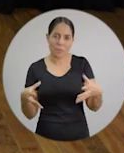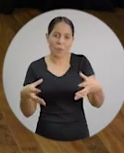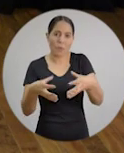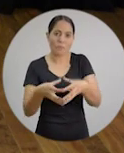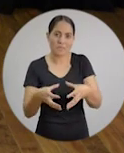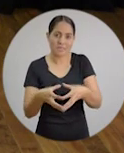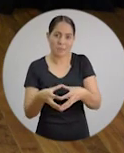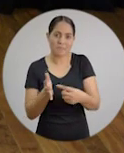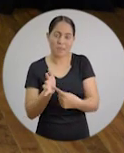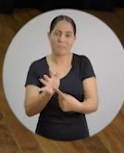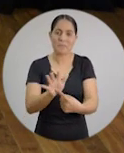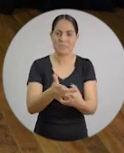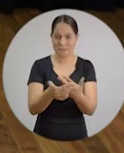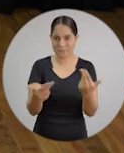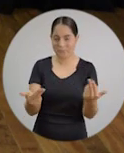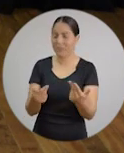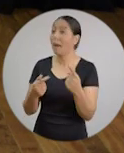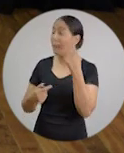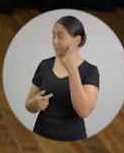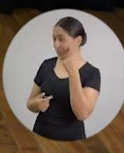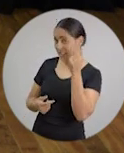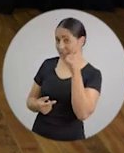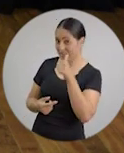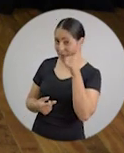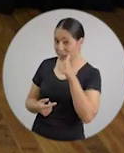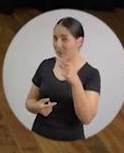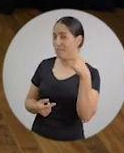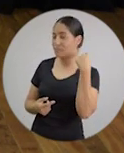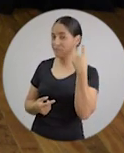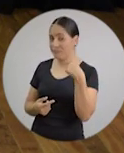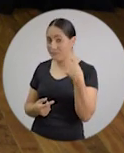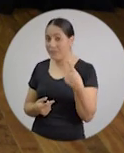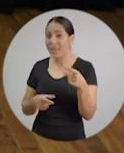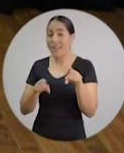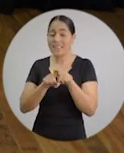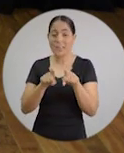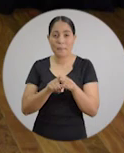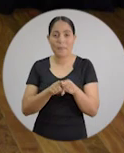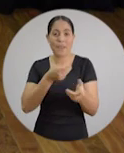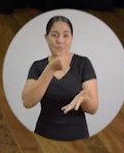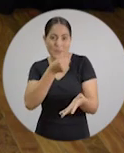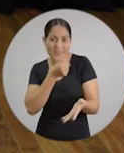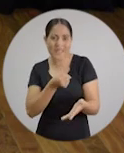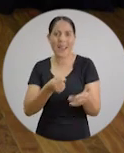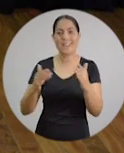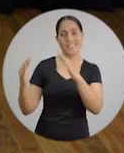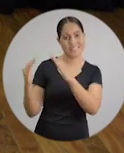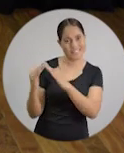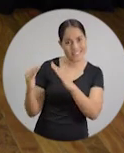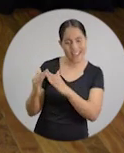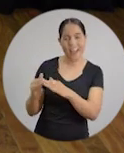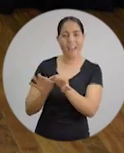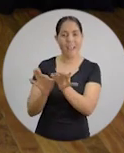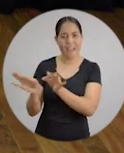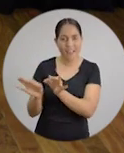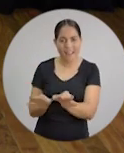nessas duas frentes. Pensando na mulher advogada e na mulher jornalista, dona de